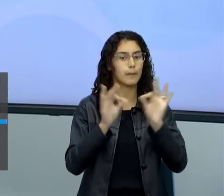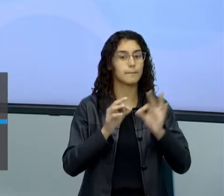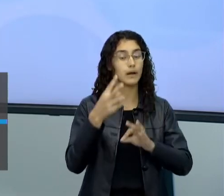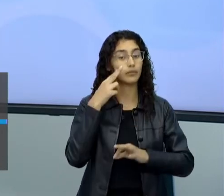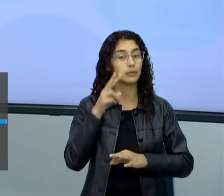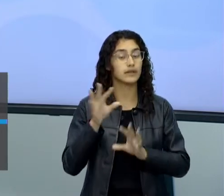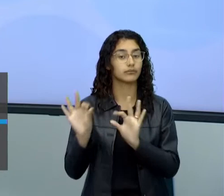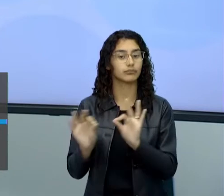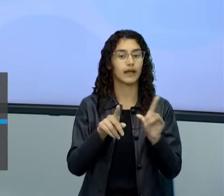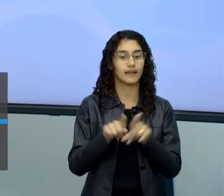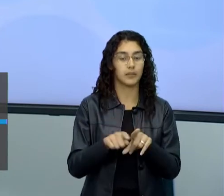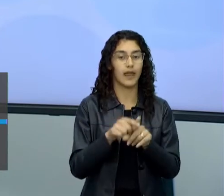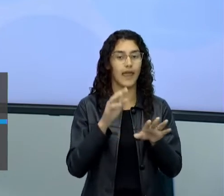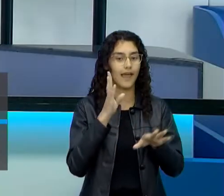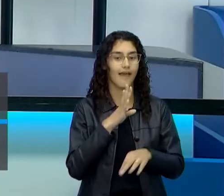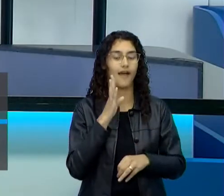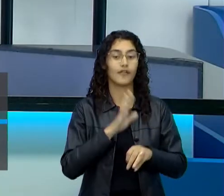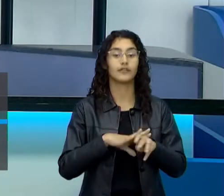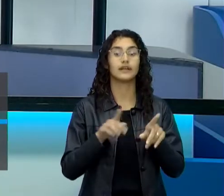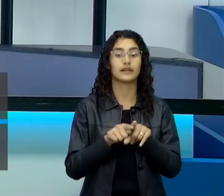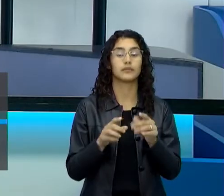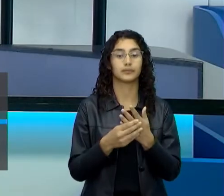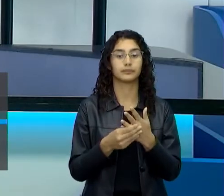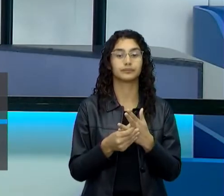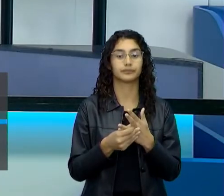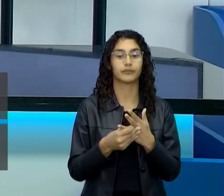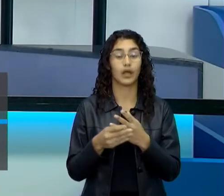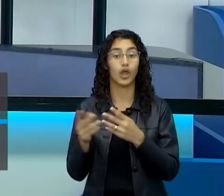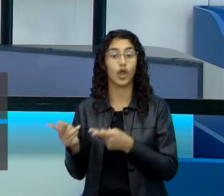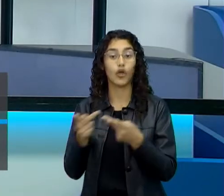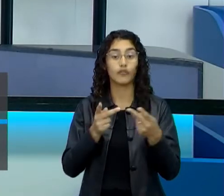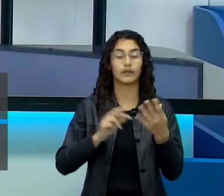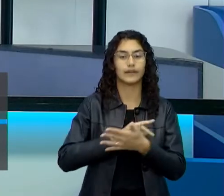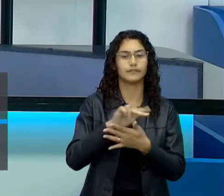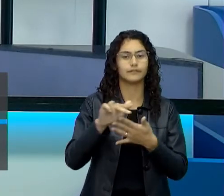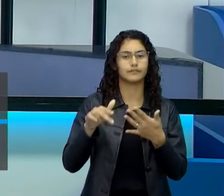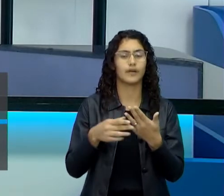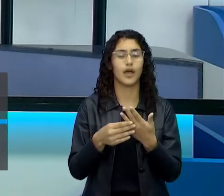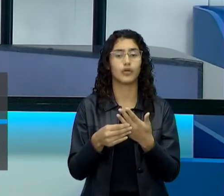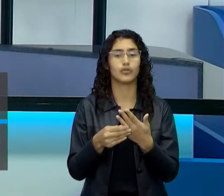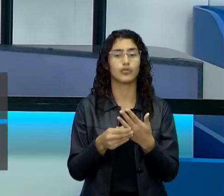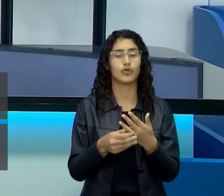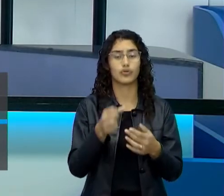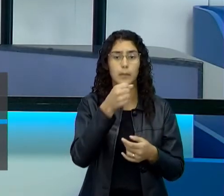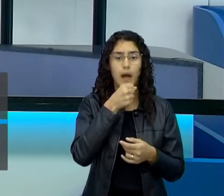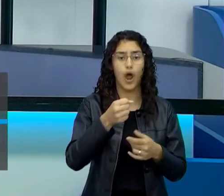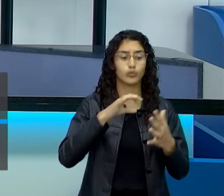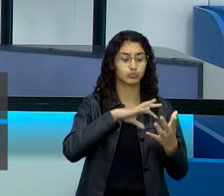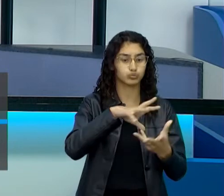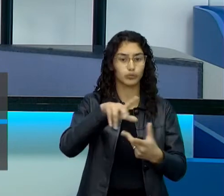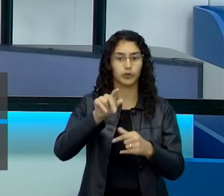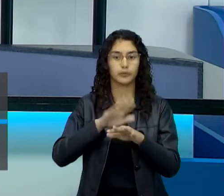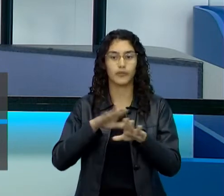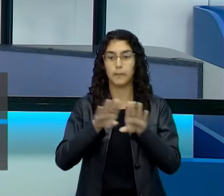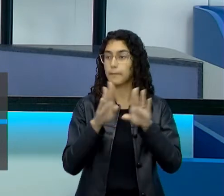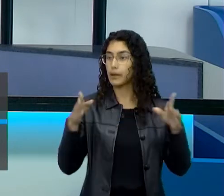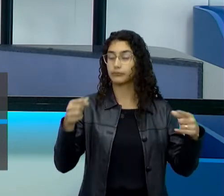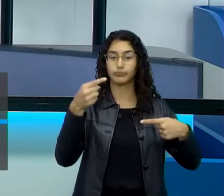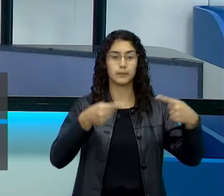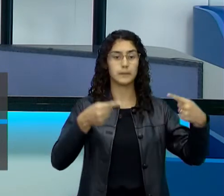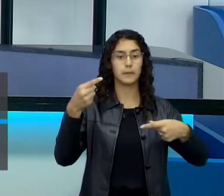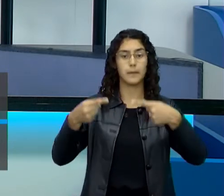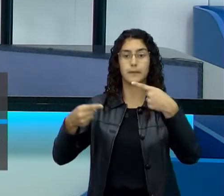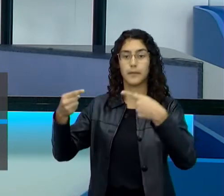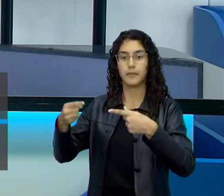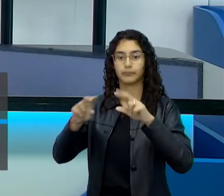assistir, acompanhar, muito legal. Esse programa de Legião Estrangeira é legal, que ela convida diversos jornalistas do mundo para compor uma bancada e debater sobre